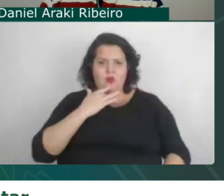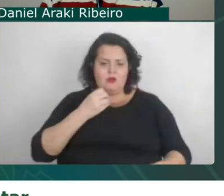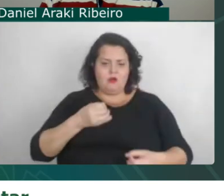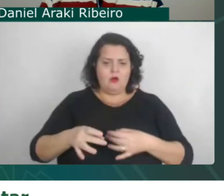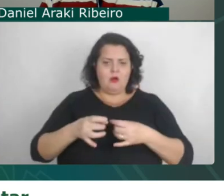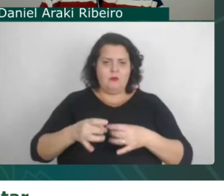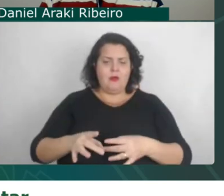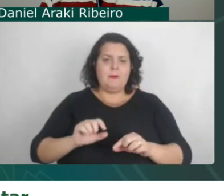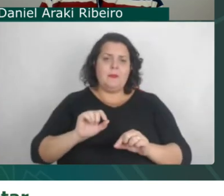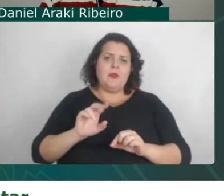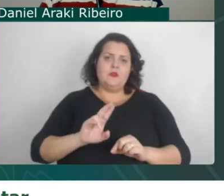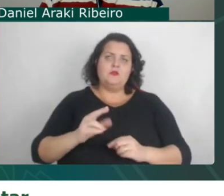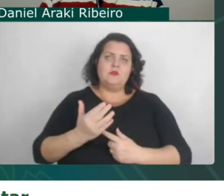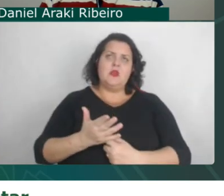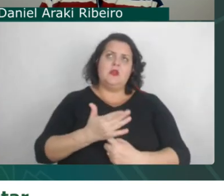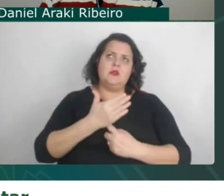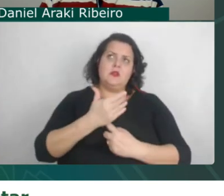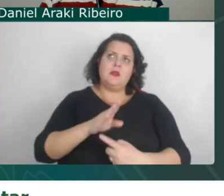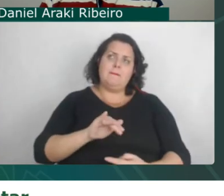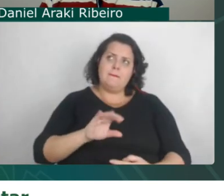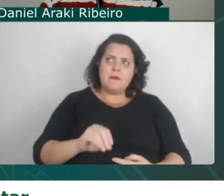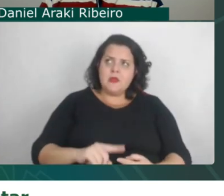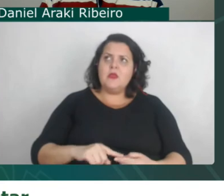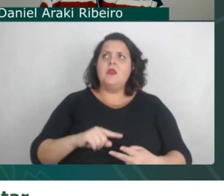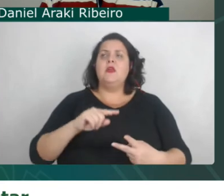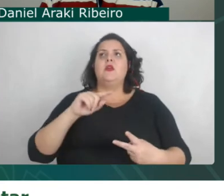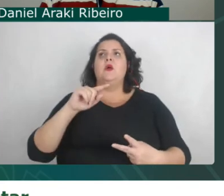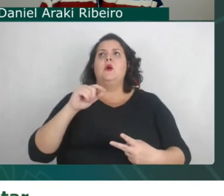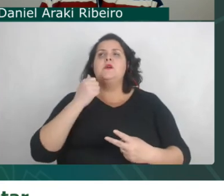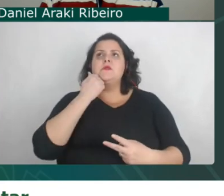da biotecnologia, né? Buscar